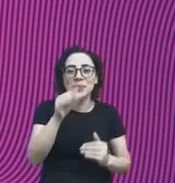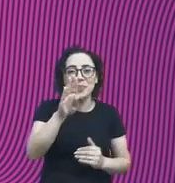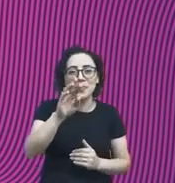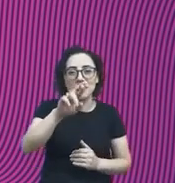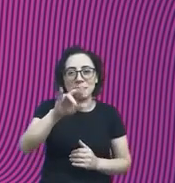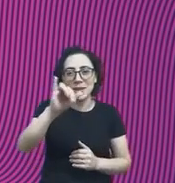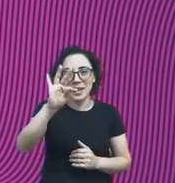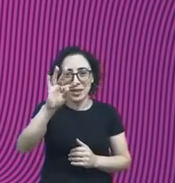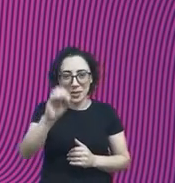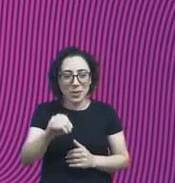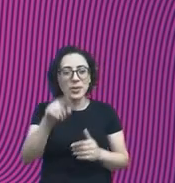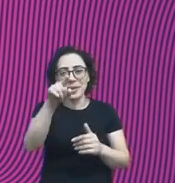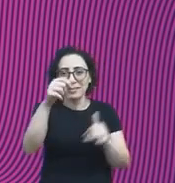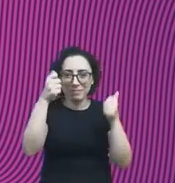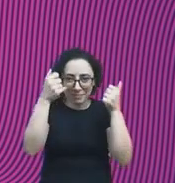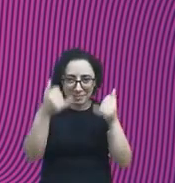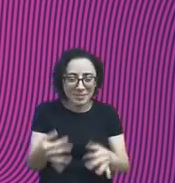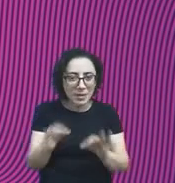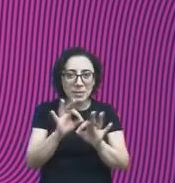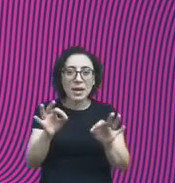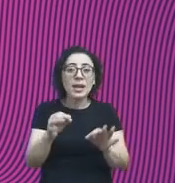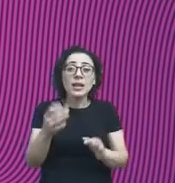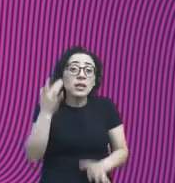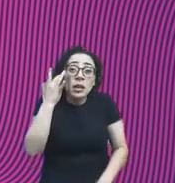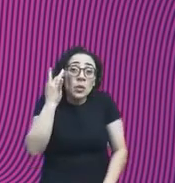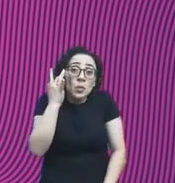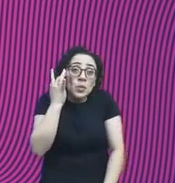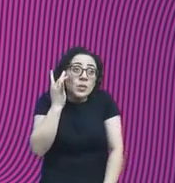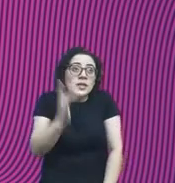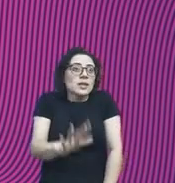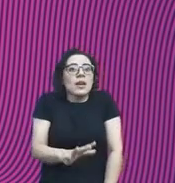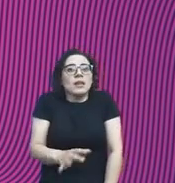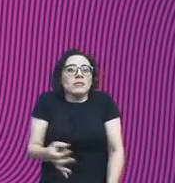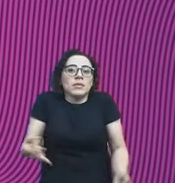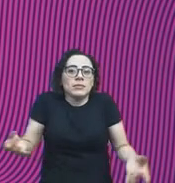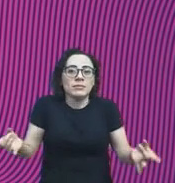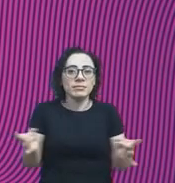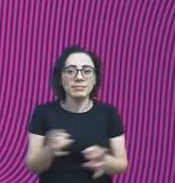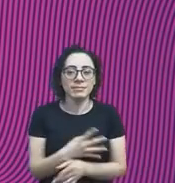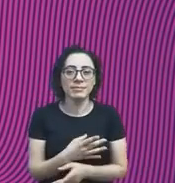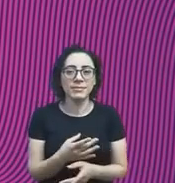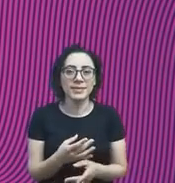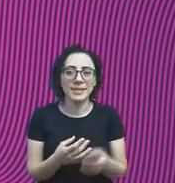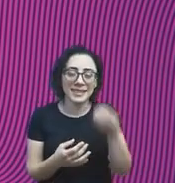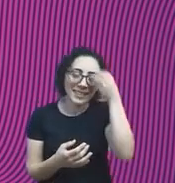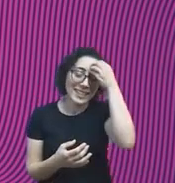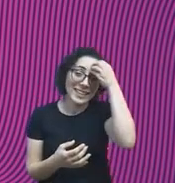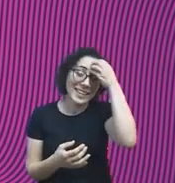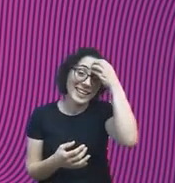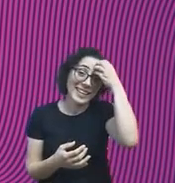gente não sabe responder ainda. Eu lembro, aí termino aqui para não estender demais.